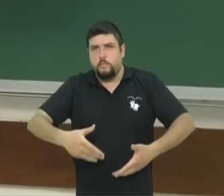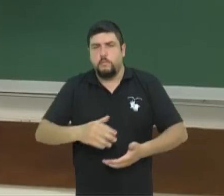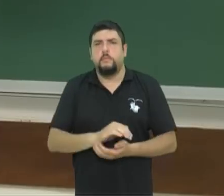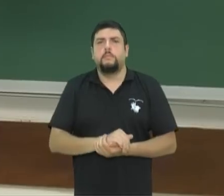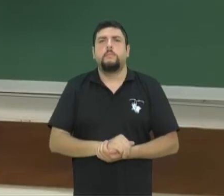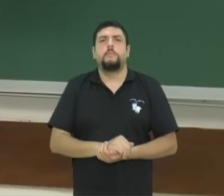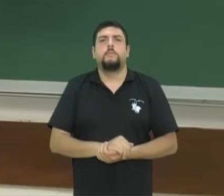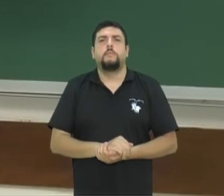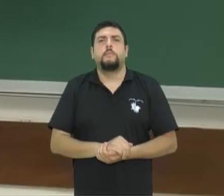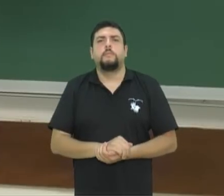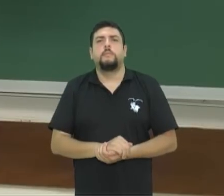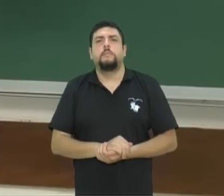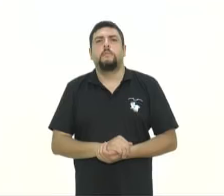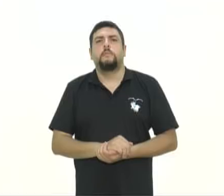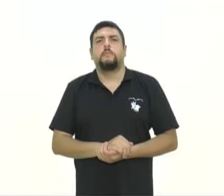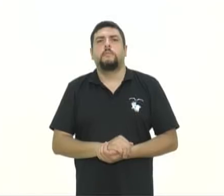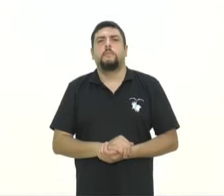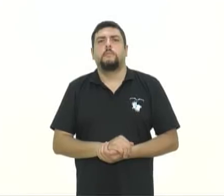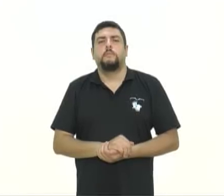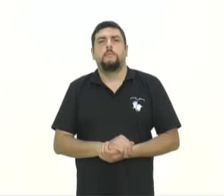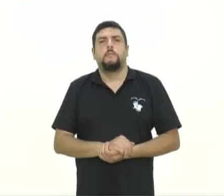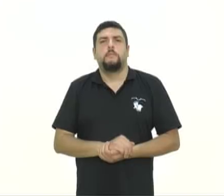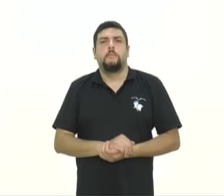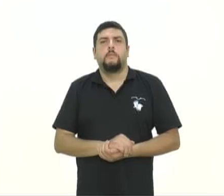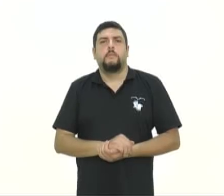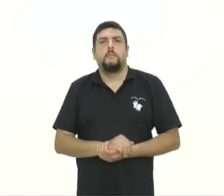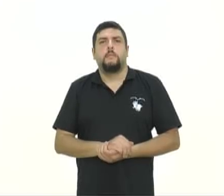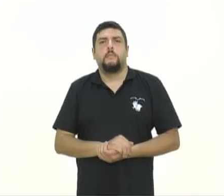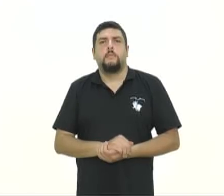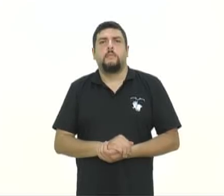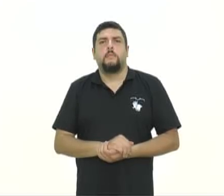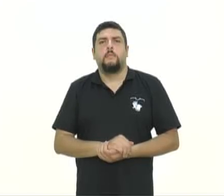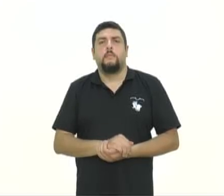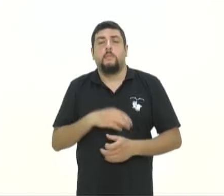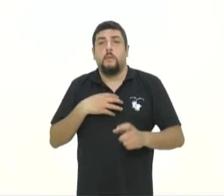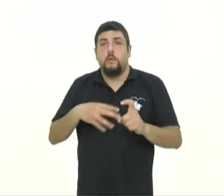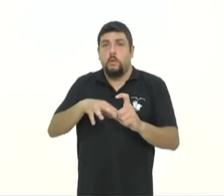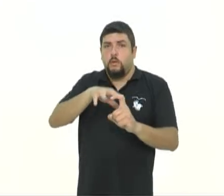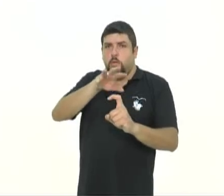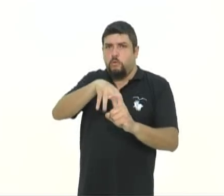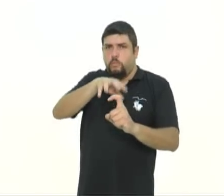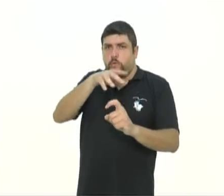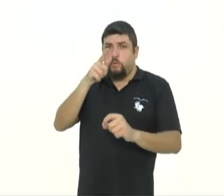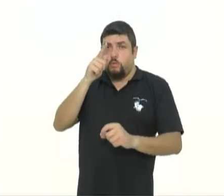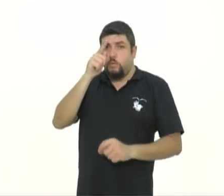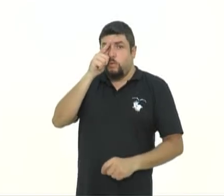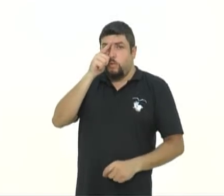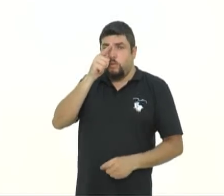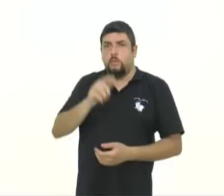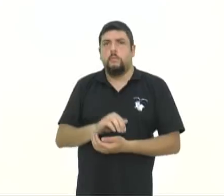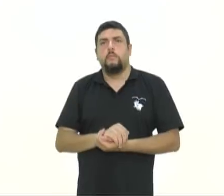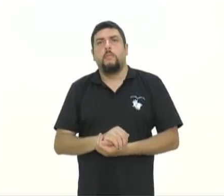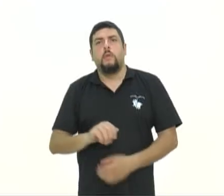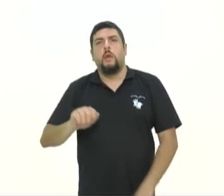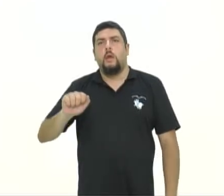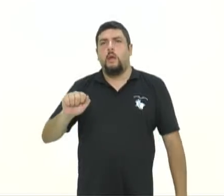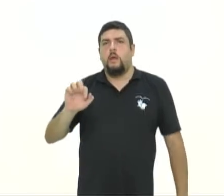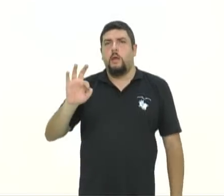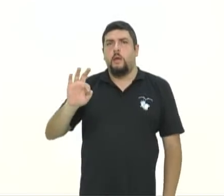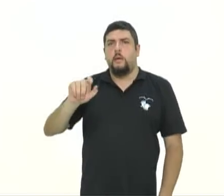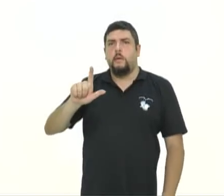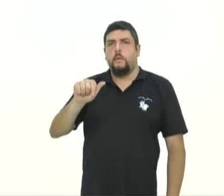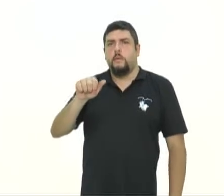Vamos ver então como que surgiu? Vamos ler aqui. De acordo com a mitologia grega, Atlas foi um titã. Era filho do